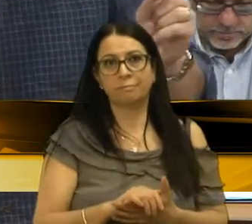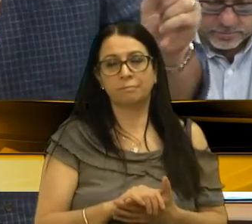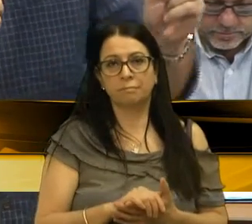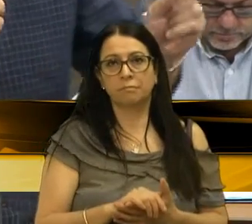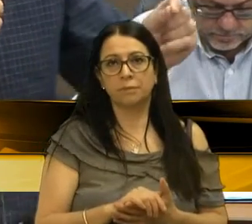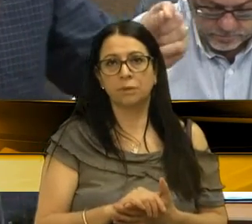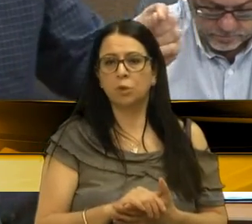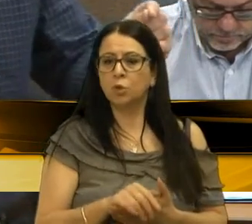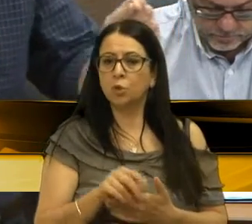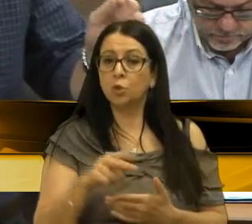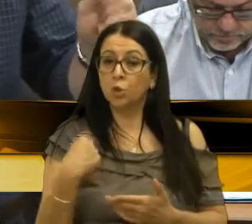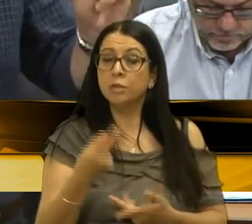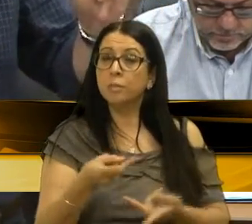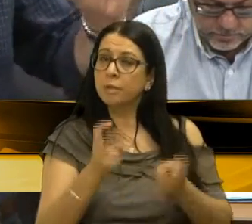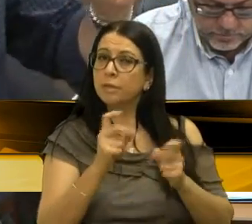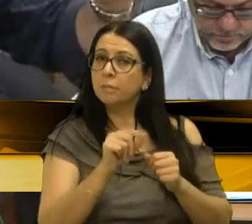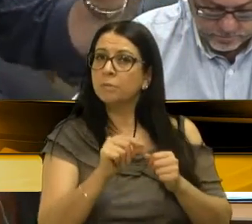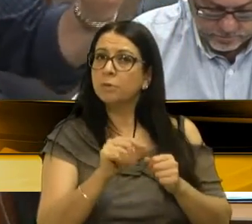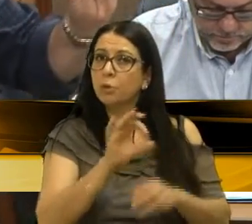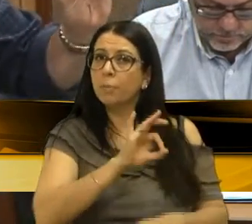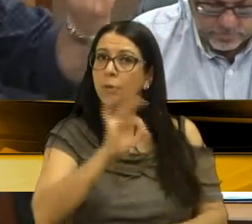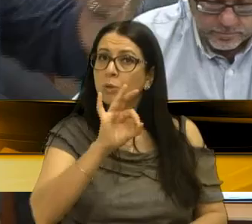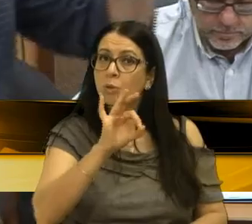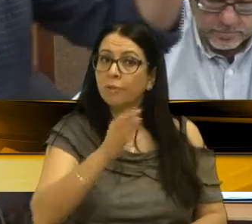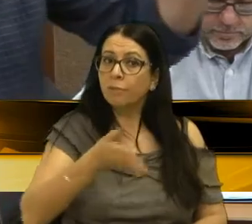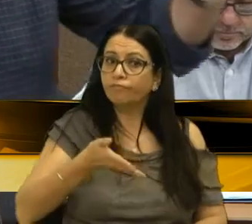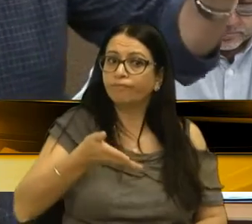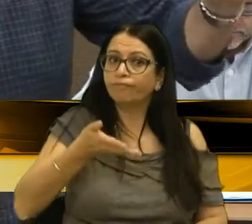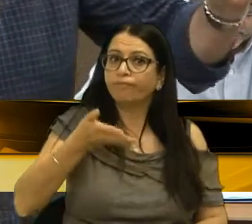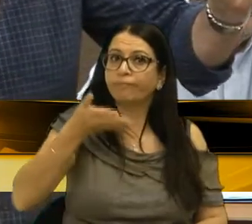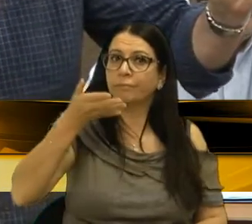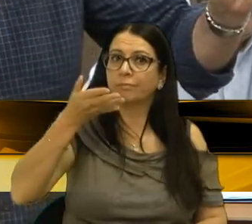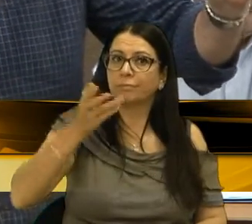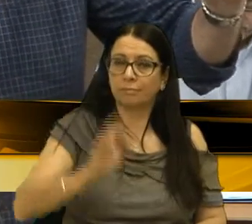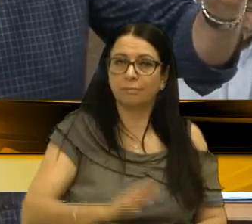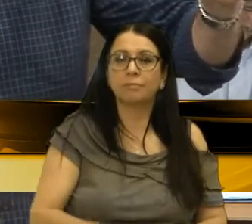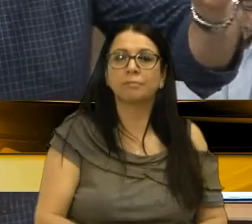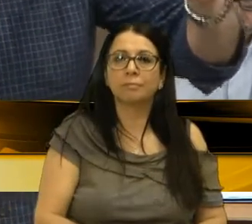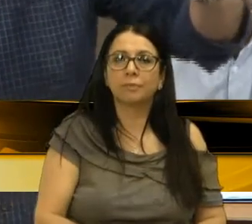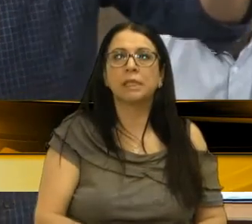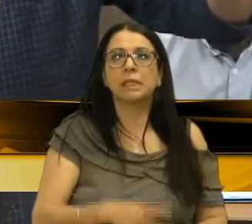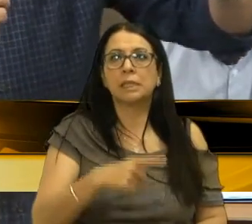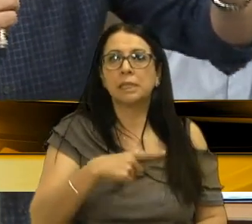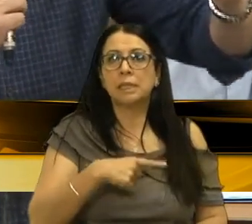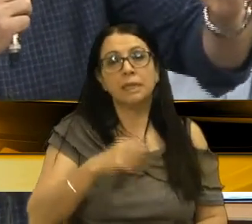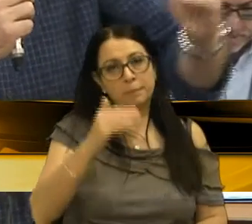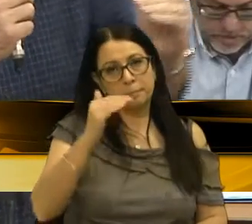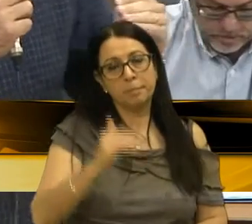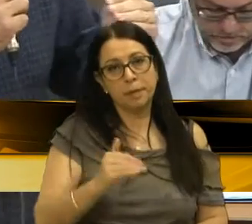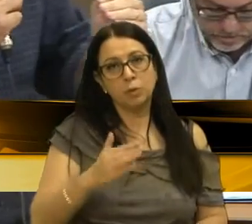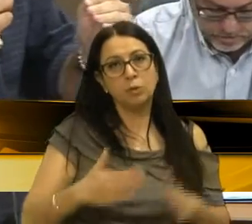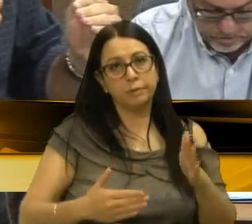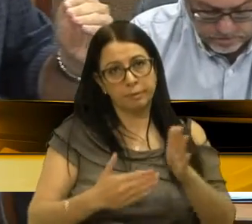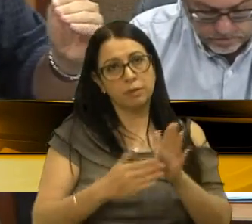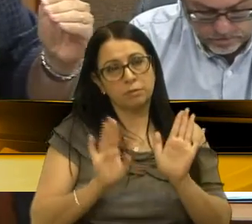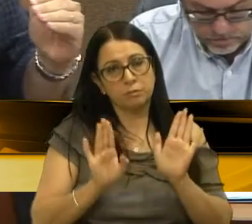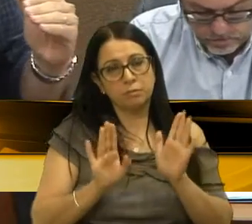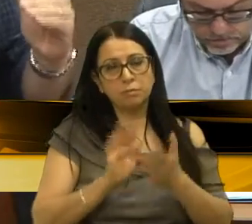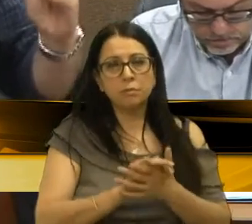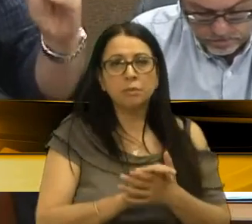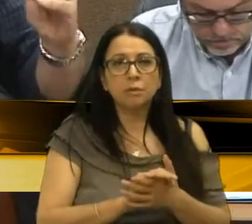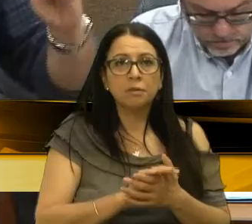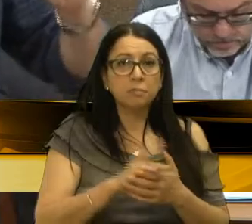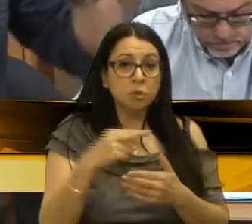Nós percebemos que o percentual ele vem aumentando, né, ainda está abaixo do limite prudencial, né,